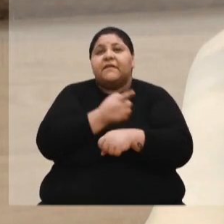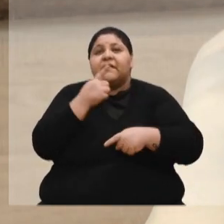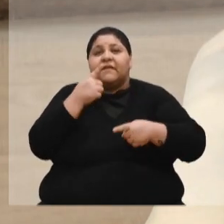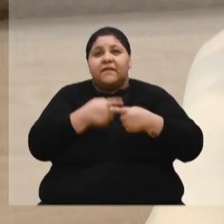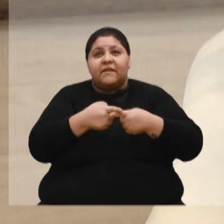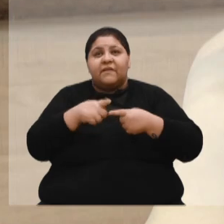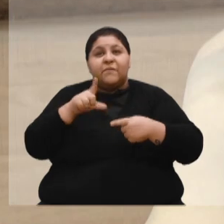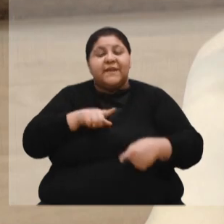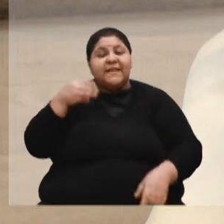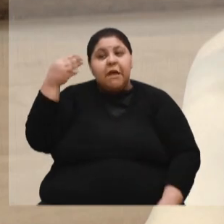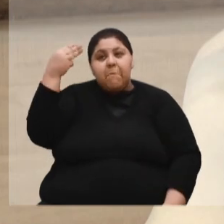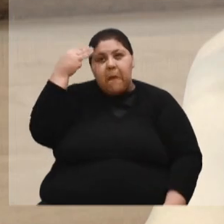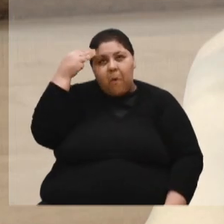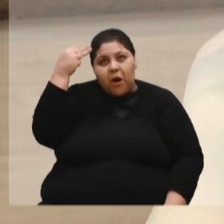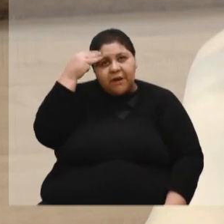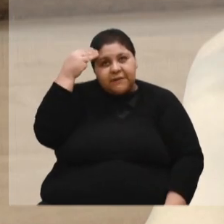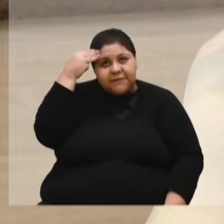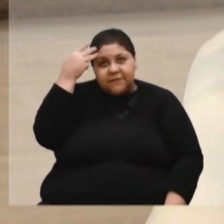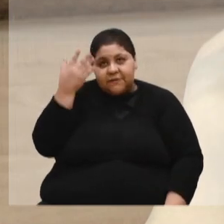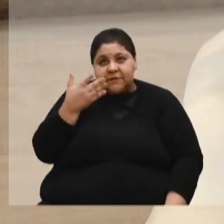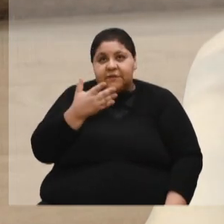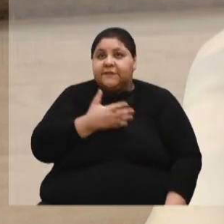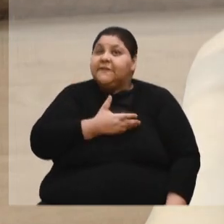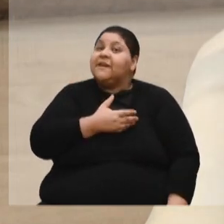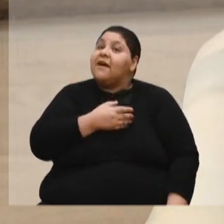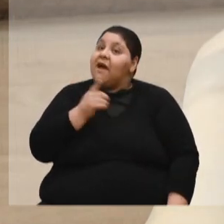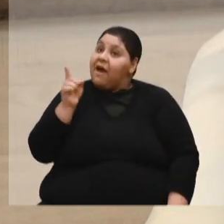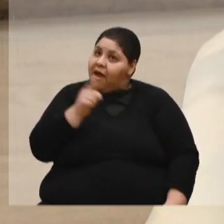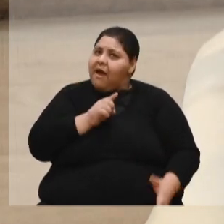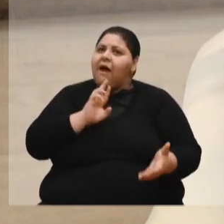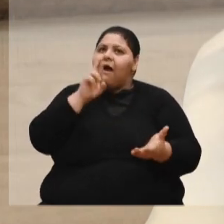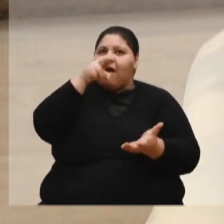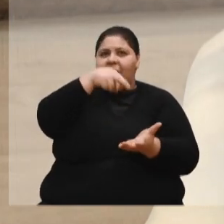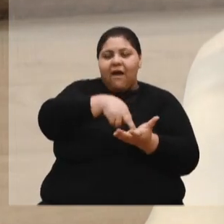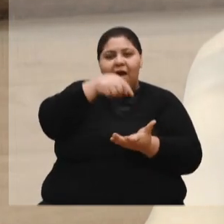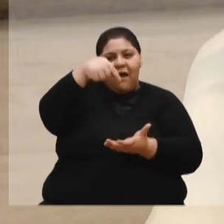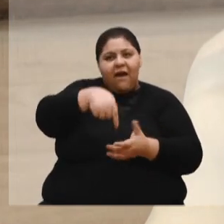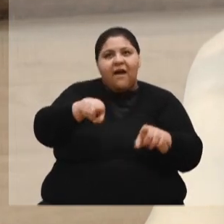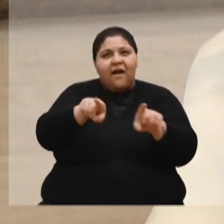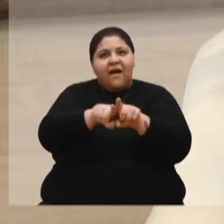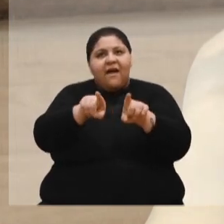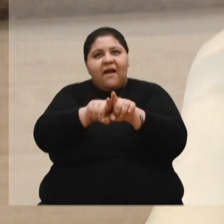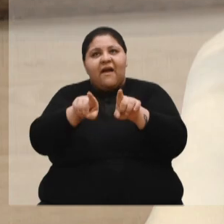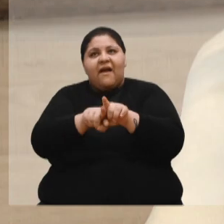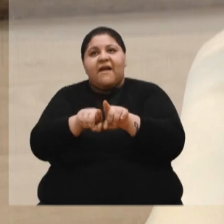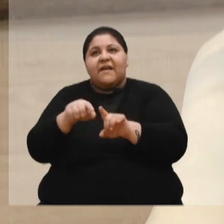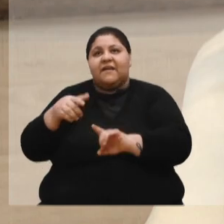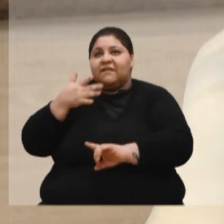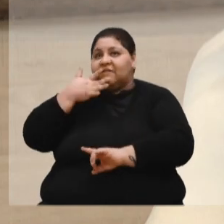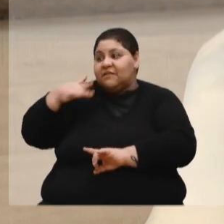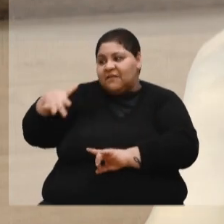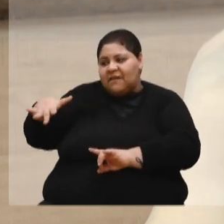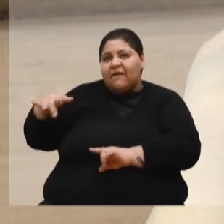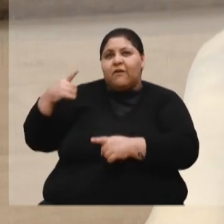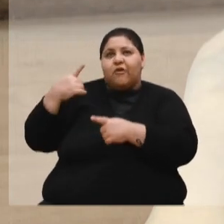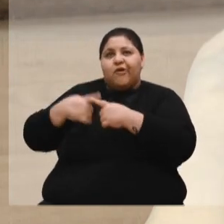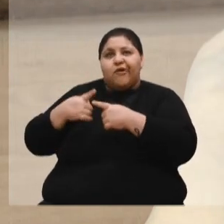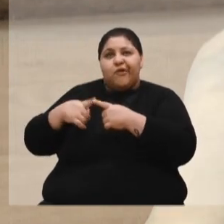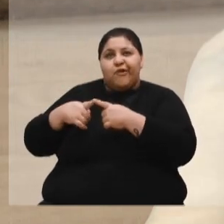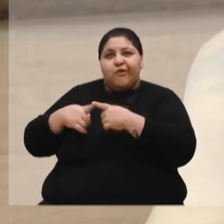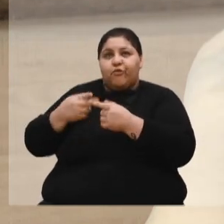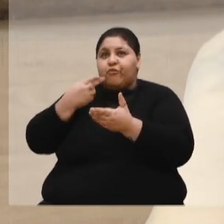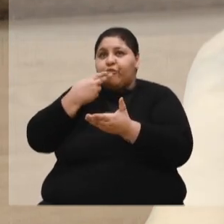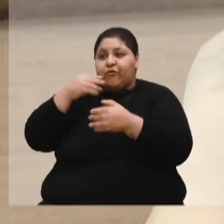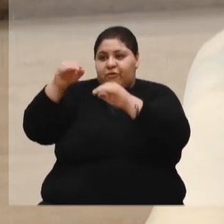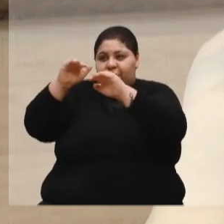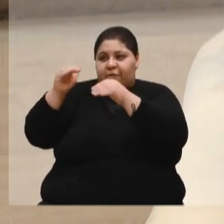Por carregar tantas lembranças. E é muito real. E aqui também emociona a menina, né, Délcio? Porque ela recebe